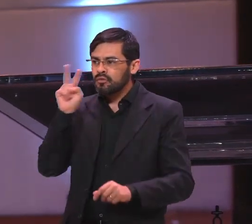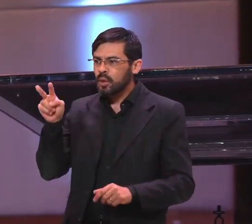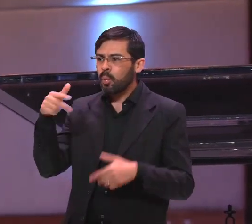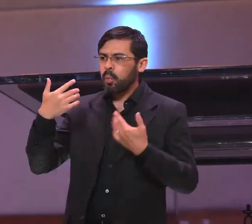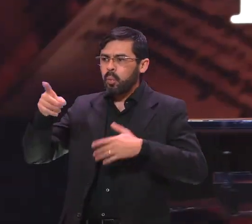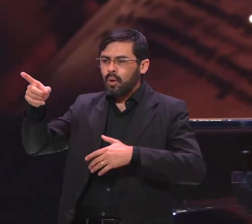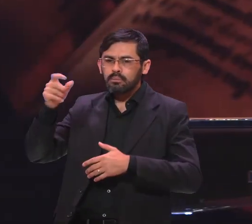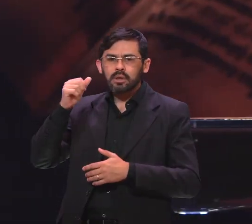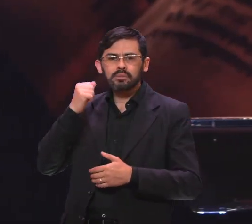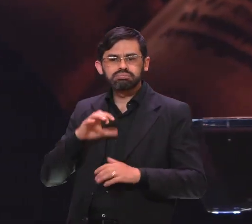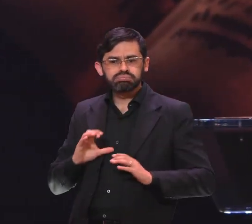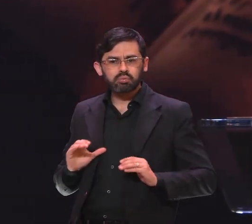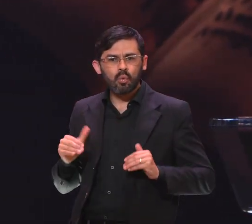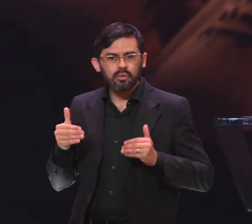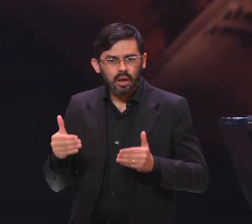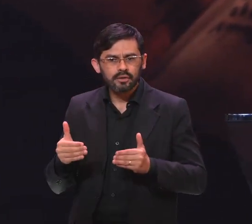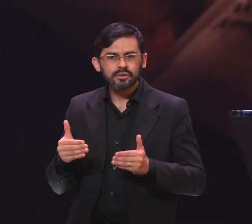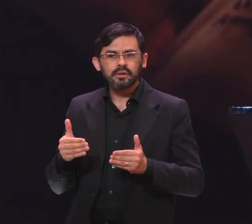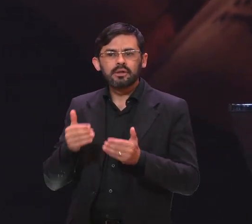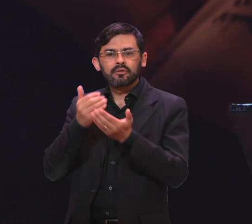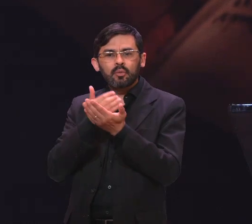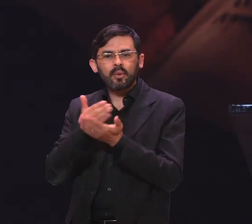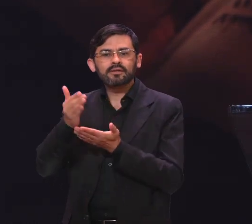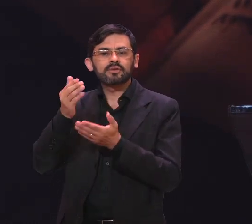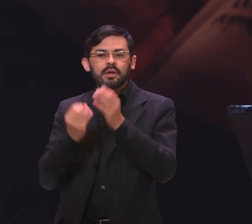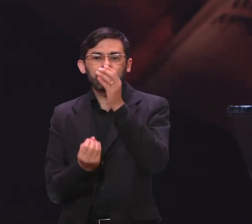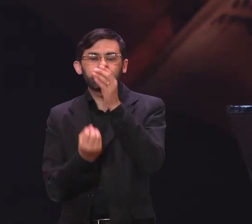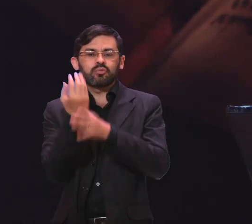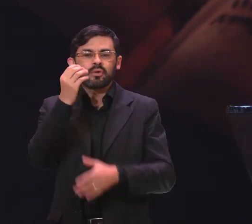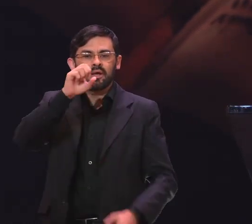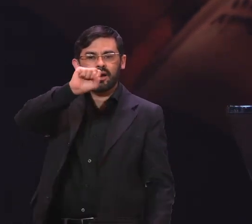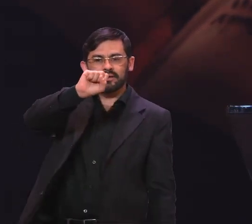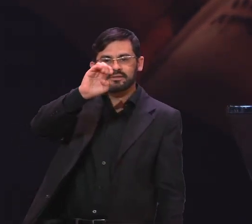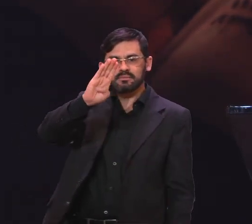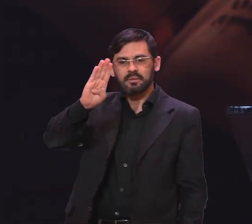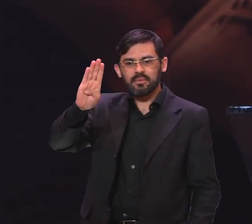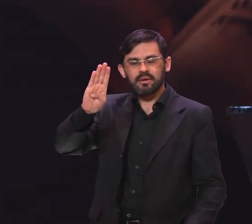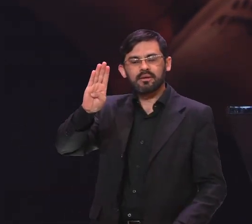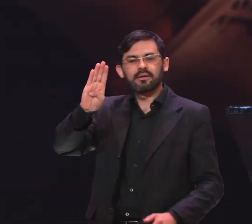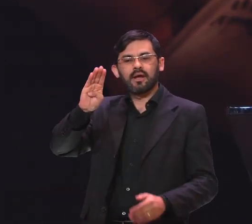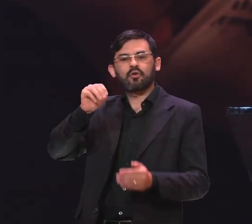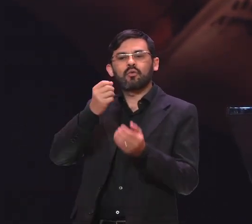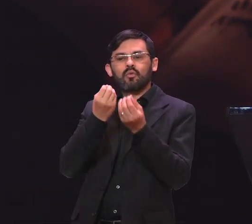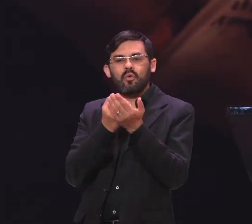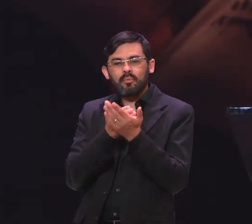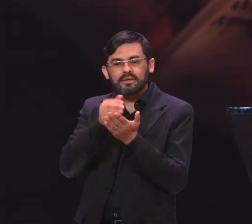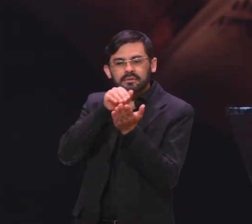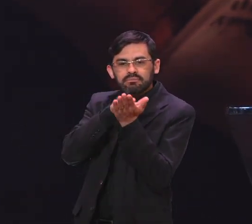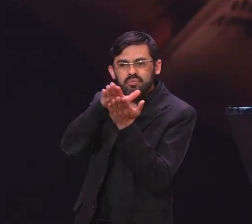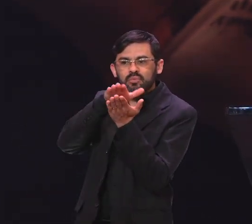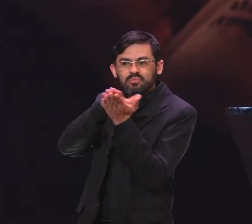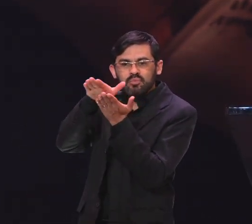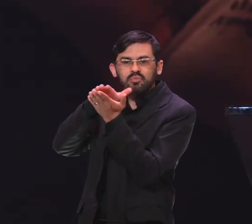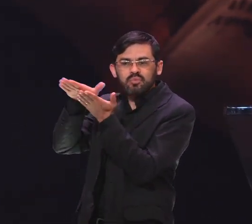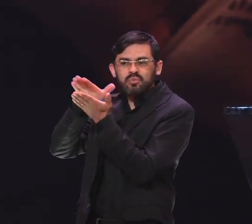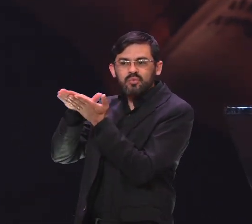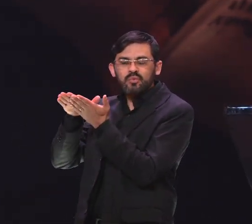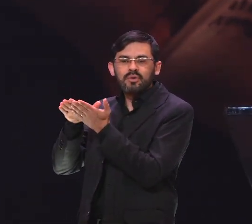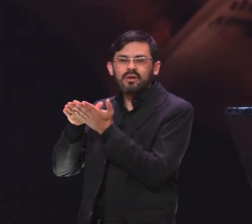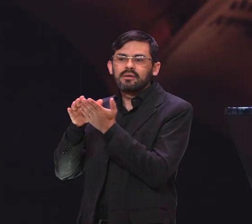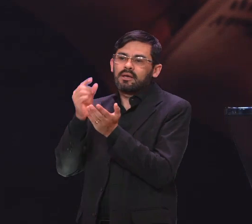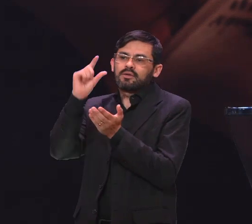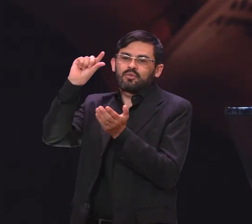que começa a distribuir a Bíblia, ou tornar a Bíblia mais acessível, mais barata.